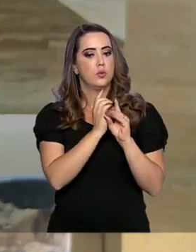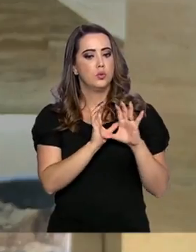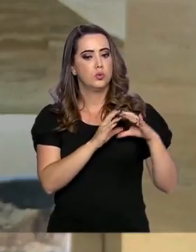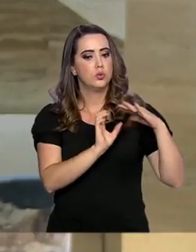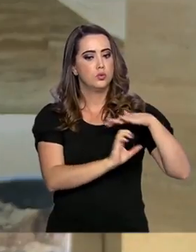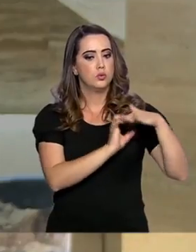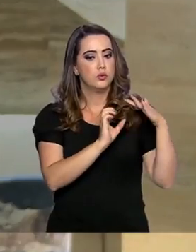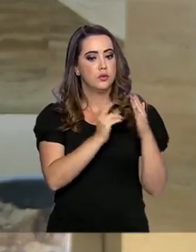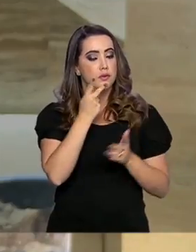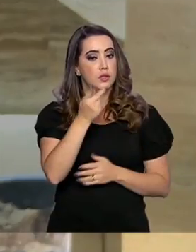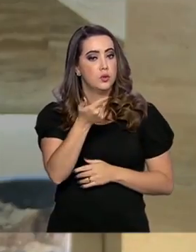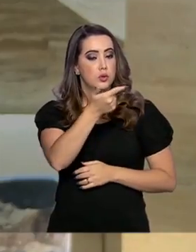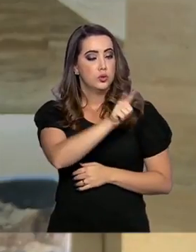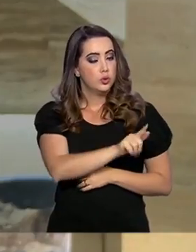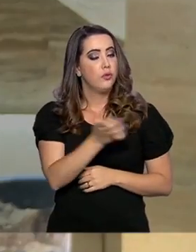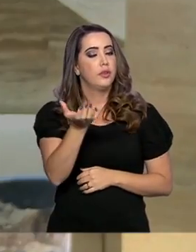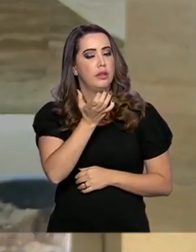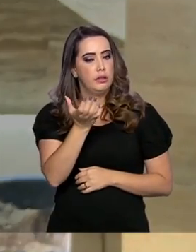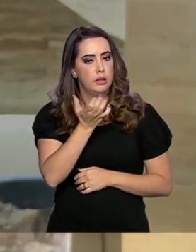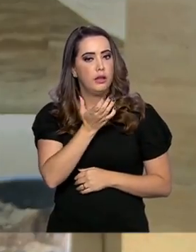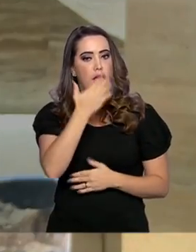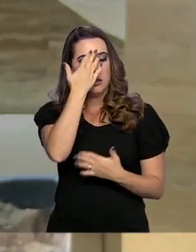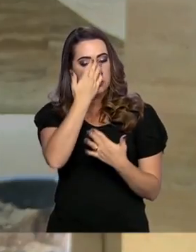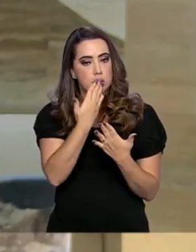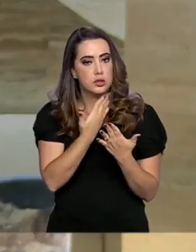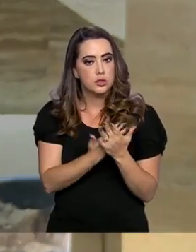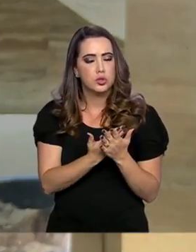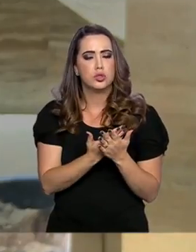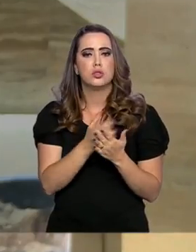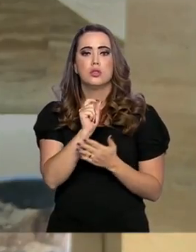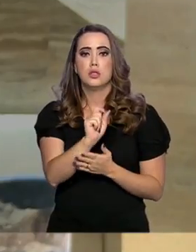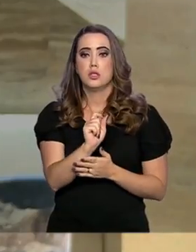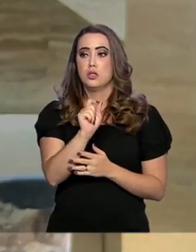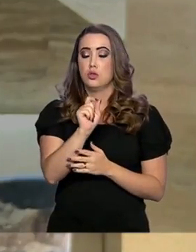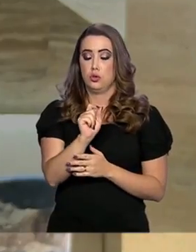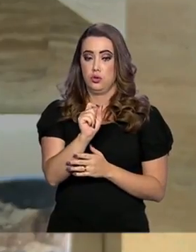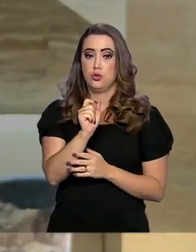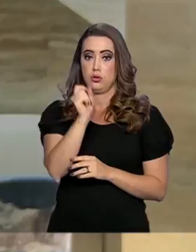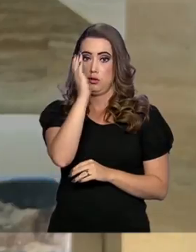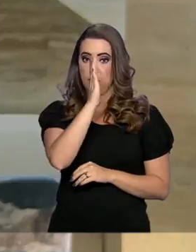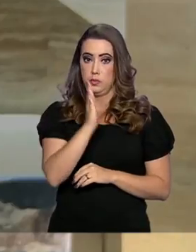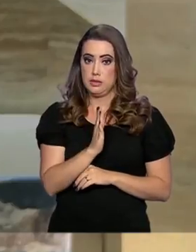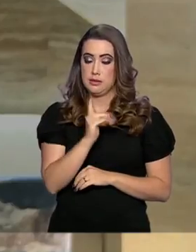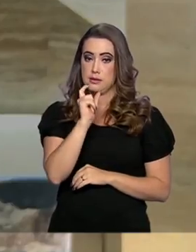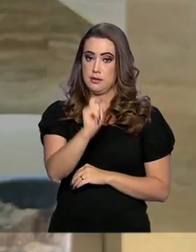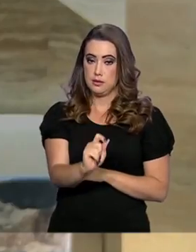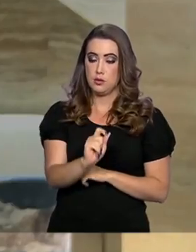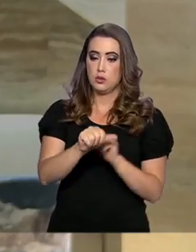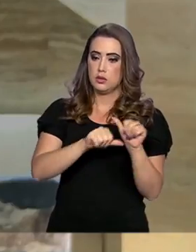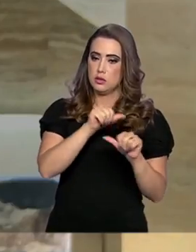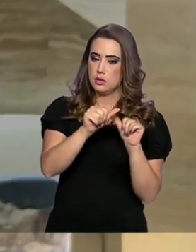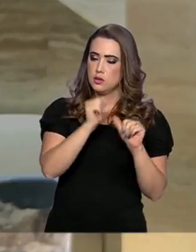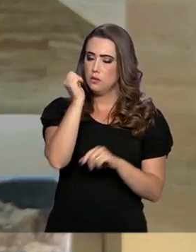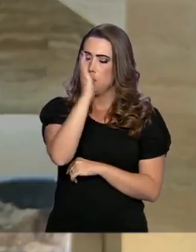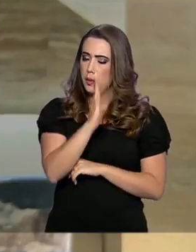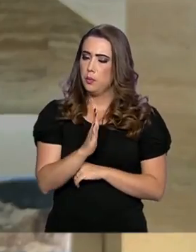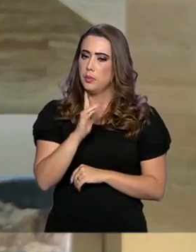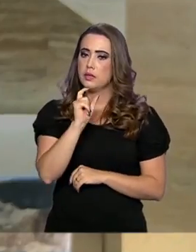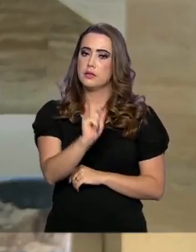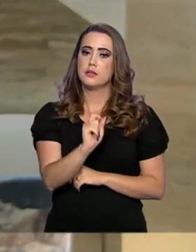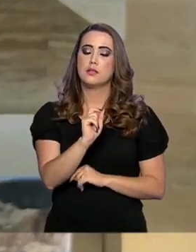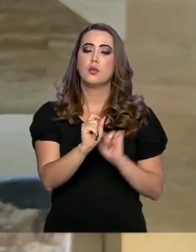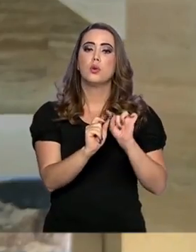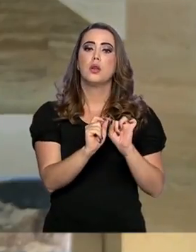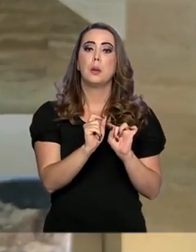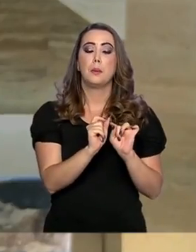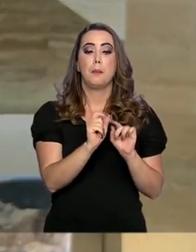voltou a afirmar que quer resgatar a credibilidade e a confiança do país e que quer transformar o Brasil em um